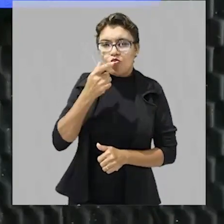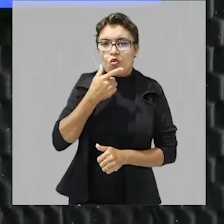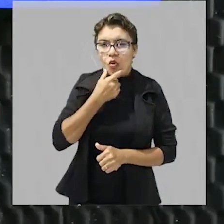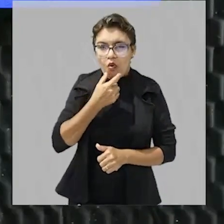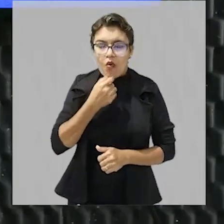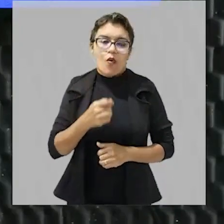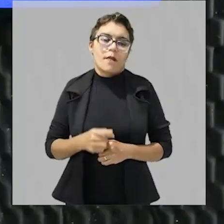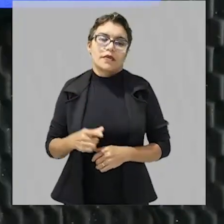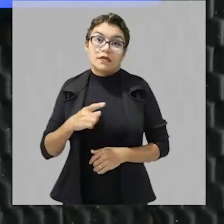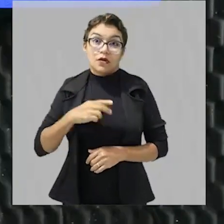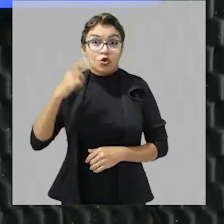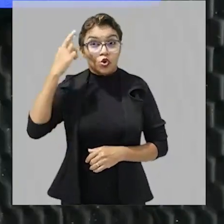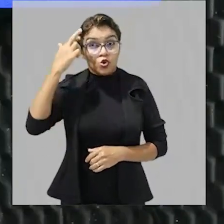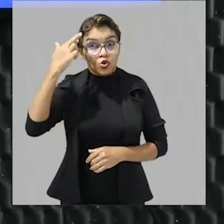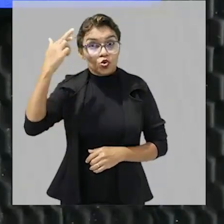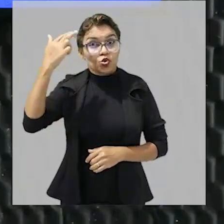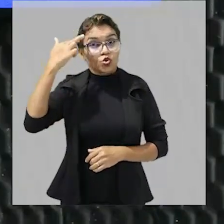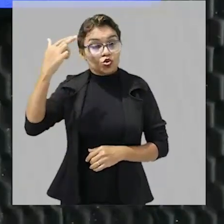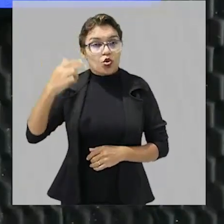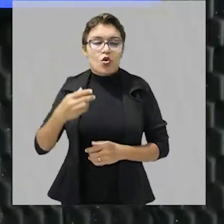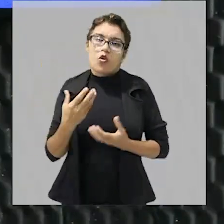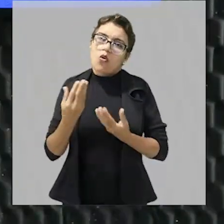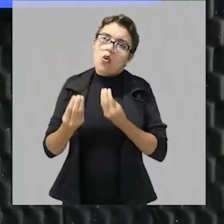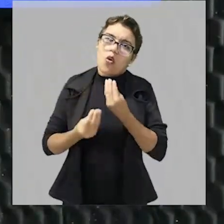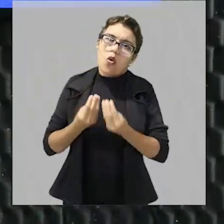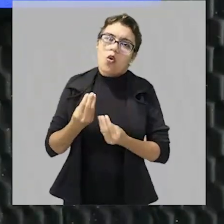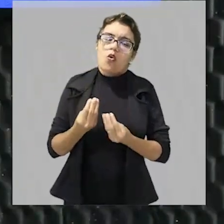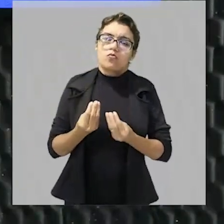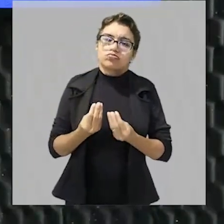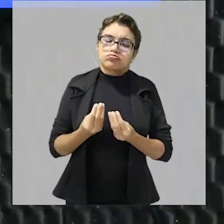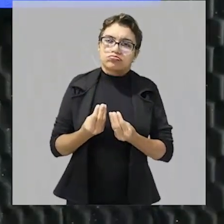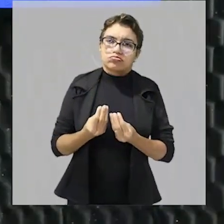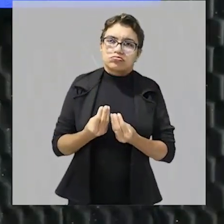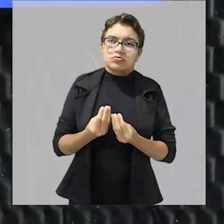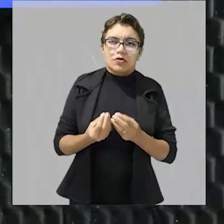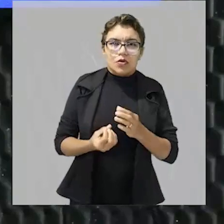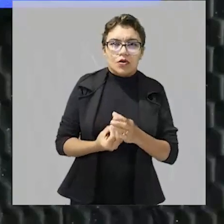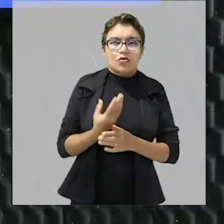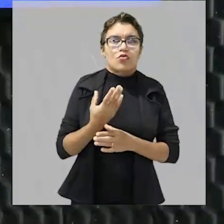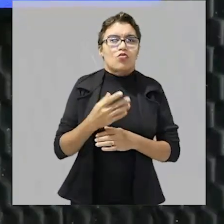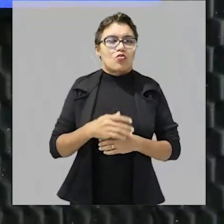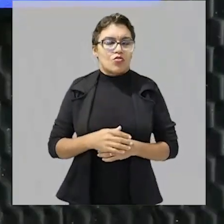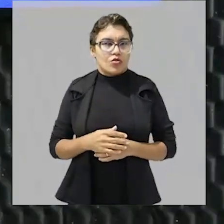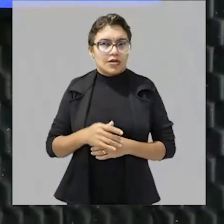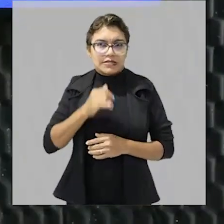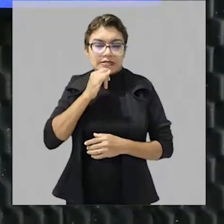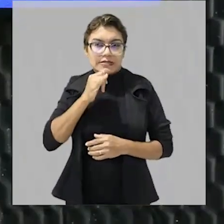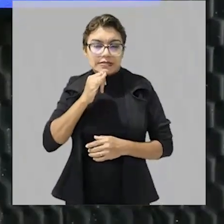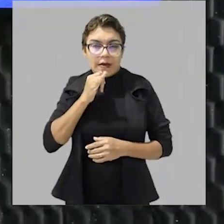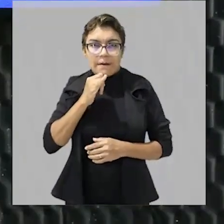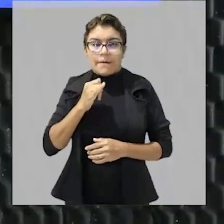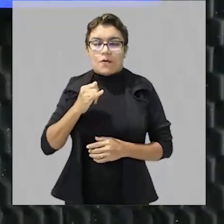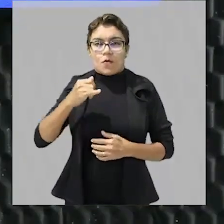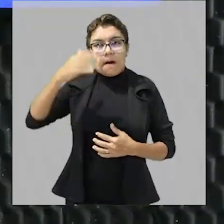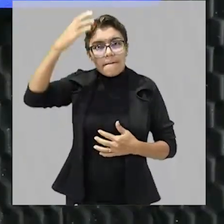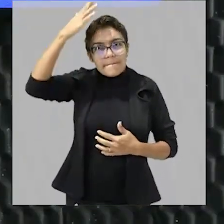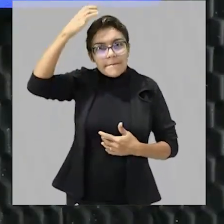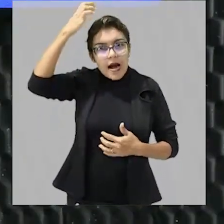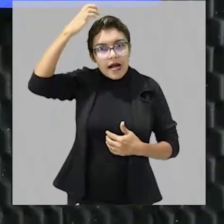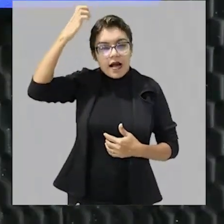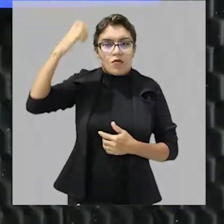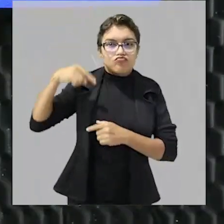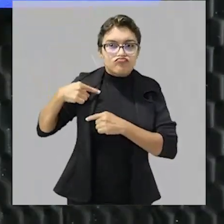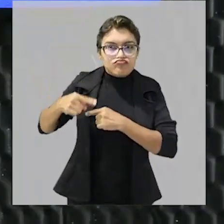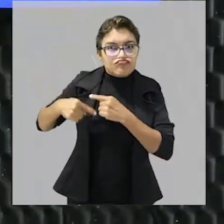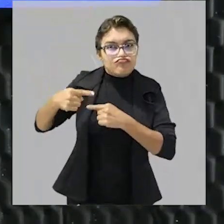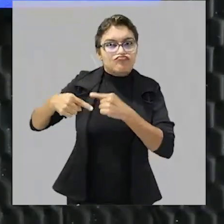espécies interagem no homem moderno como o vírus HIV, influenza e hepatite C. Gente, olha só essa informação. A gente está falando